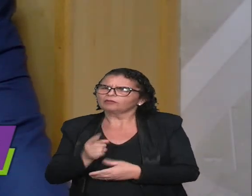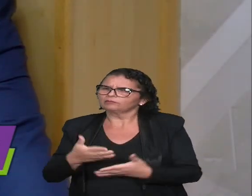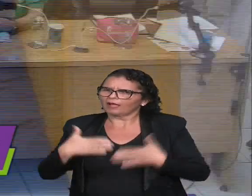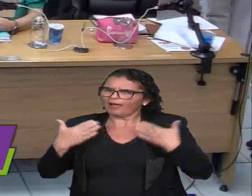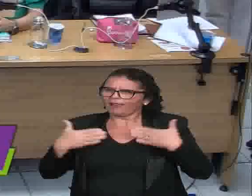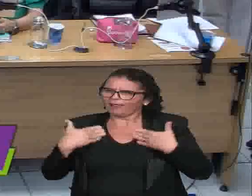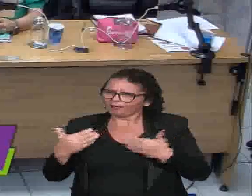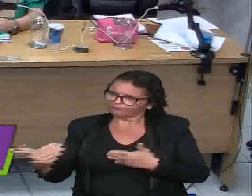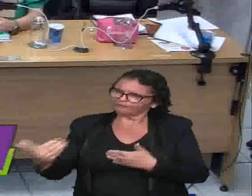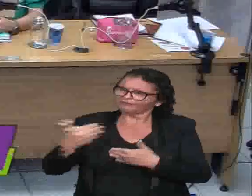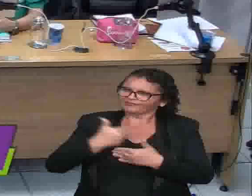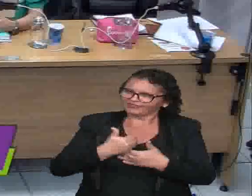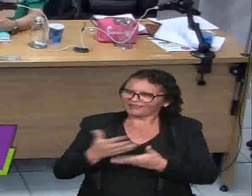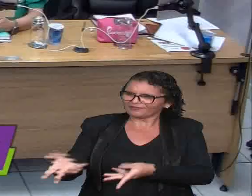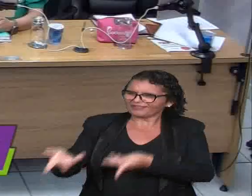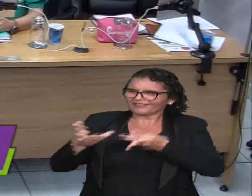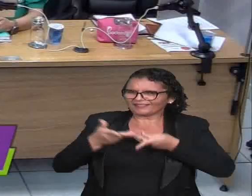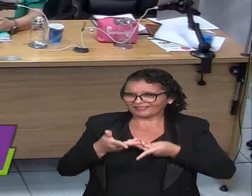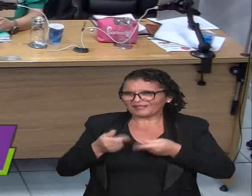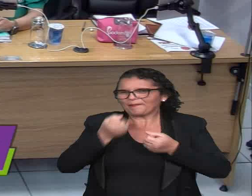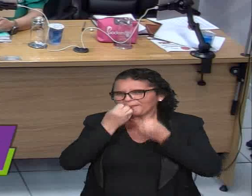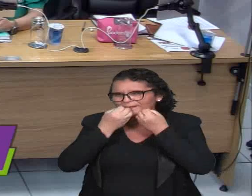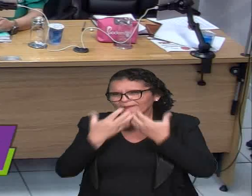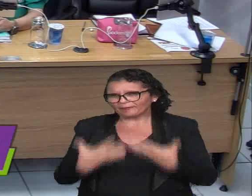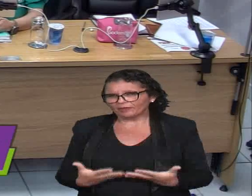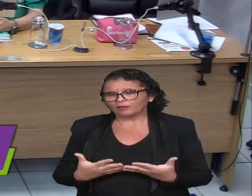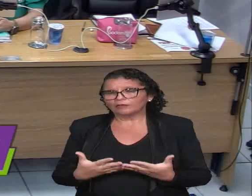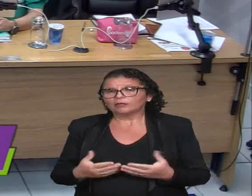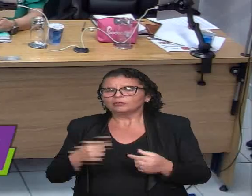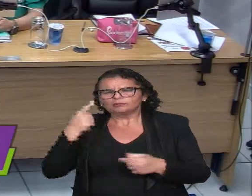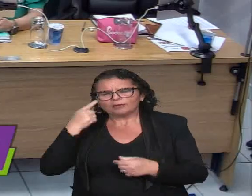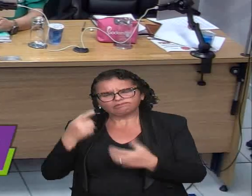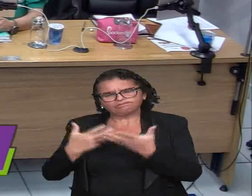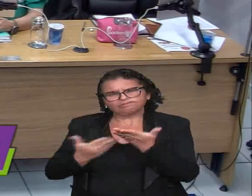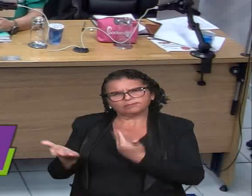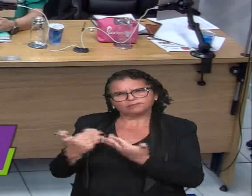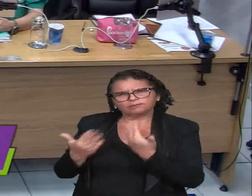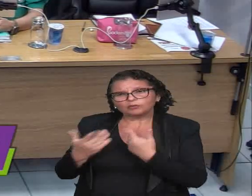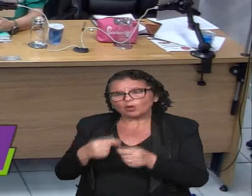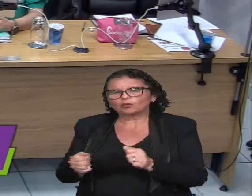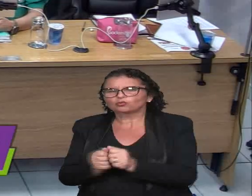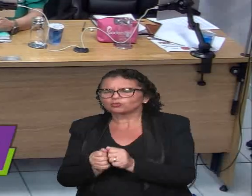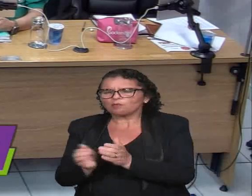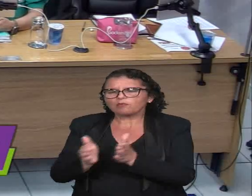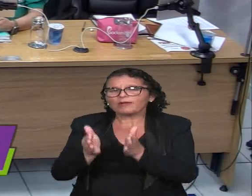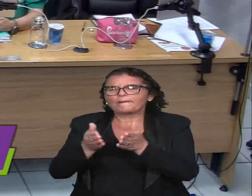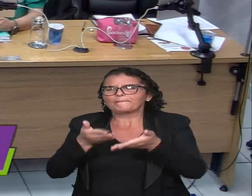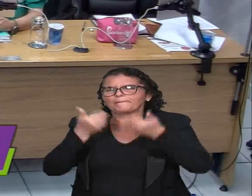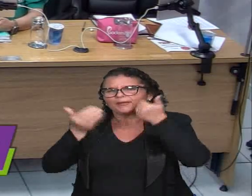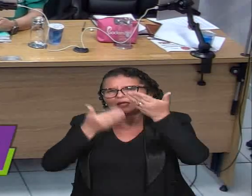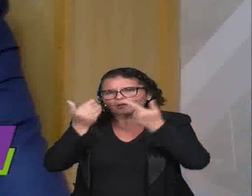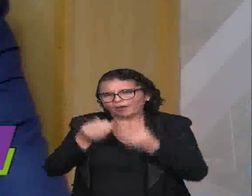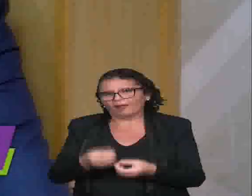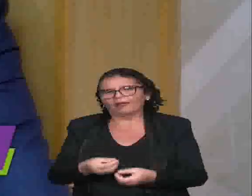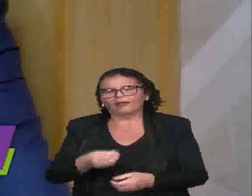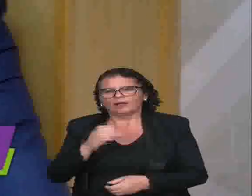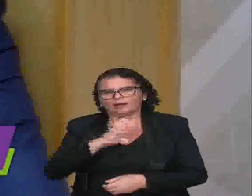alegria para nós podermos recebê-los e construir juntos caminhos que possam fazer da nossa nossa cidade cada vez mais uma